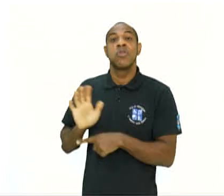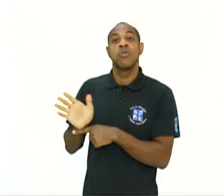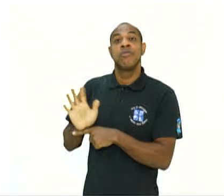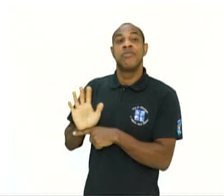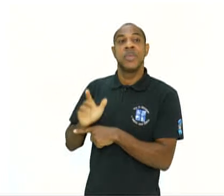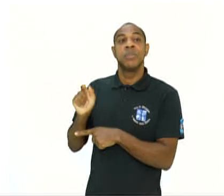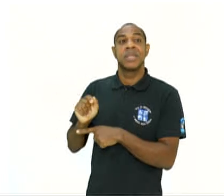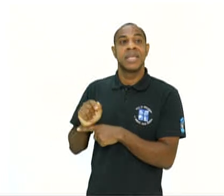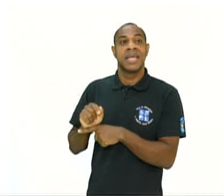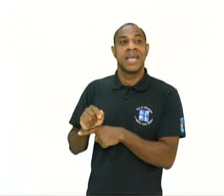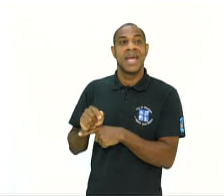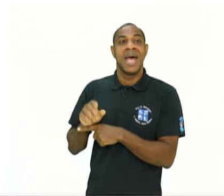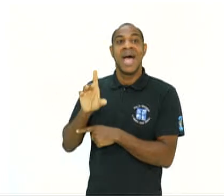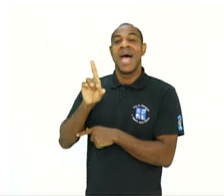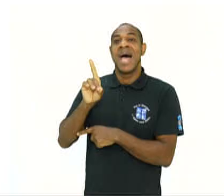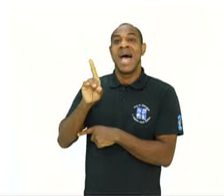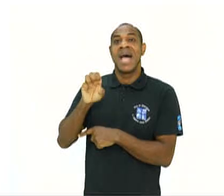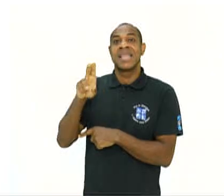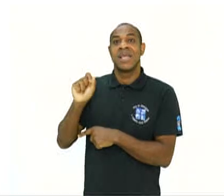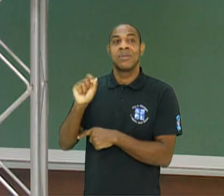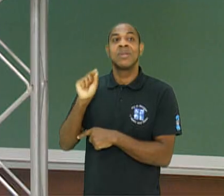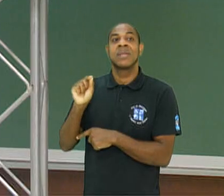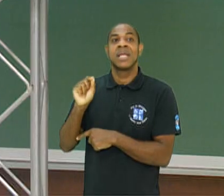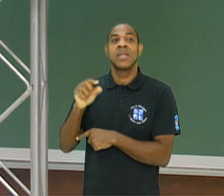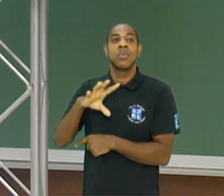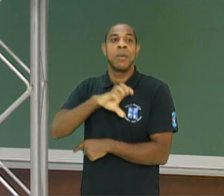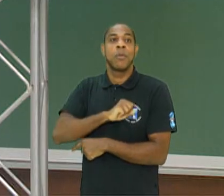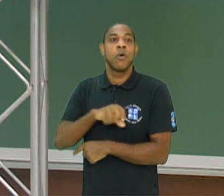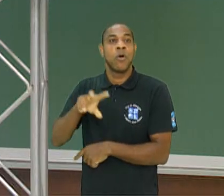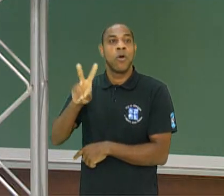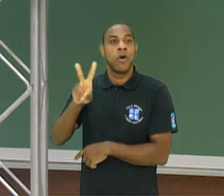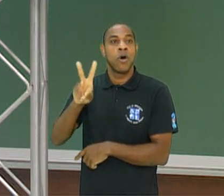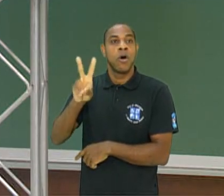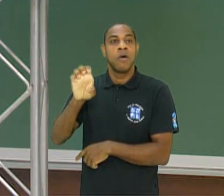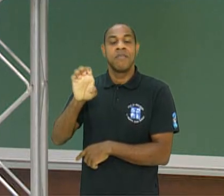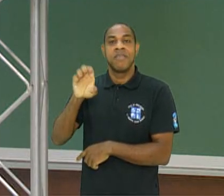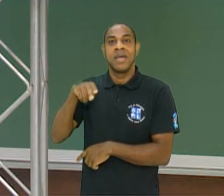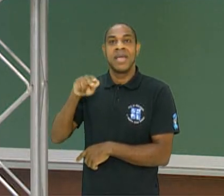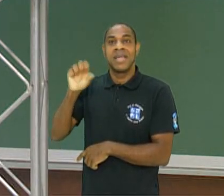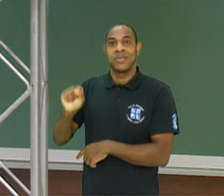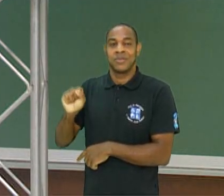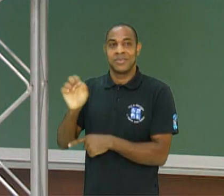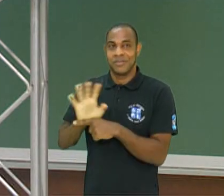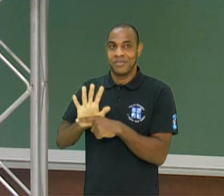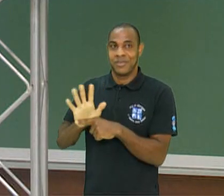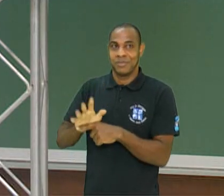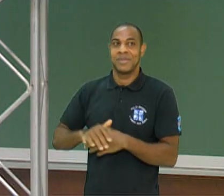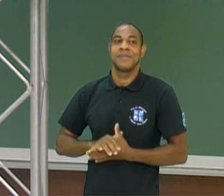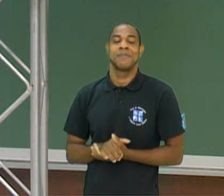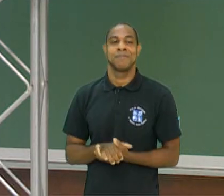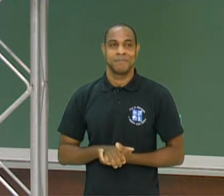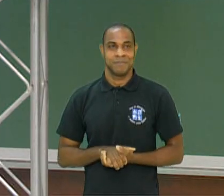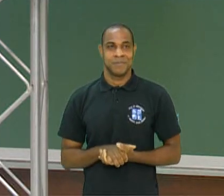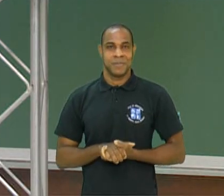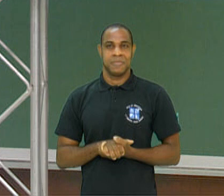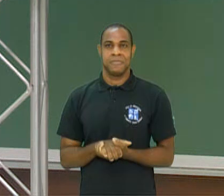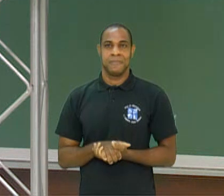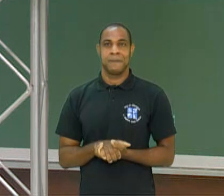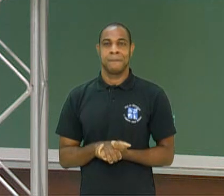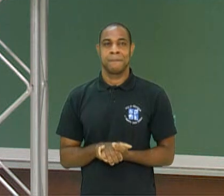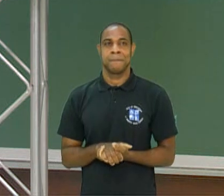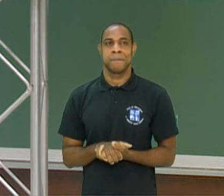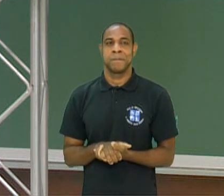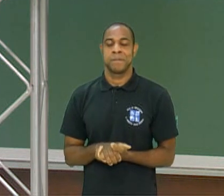Vênus. Agora, na mitologia grega, in Greek mythology, he is known as Eros, and depending